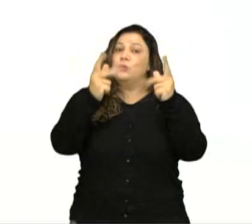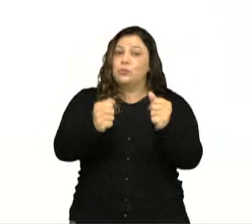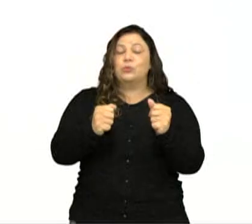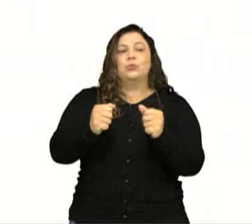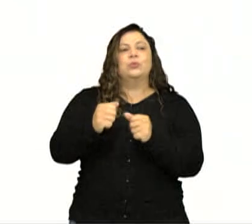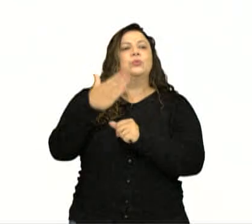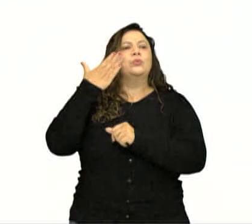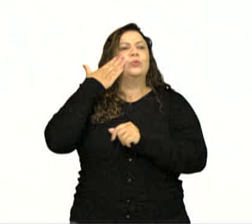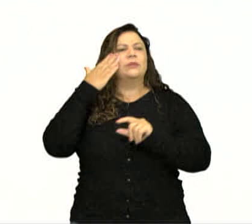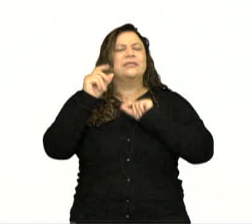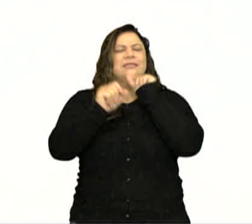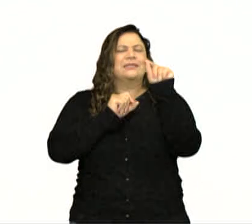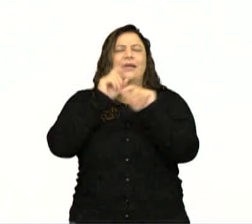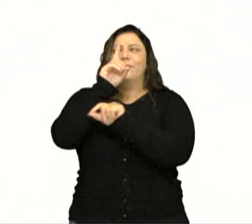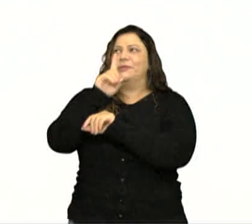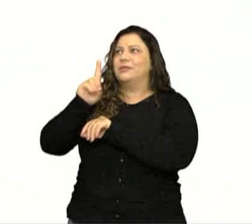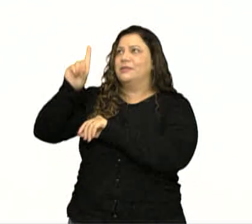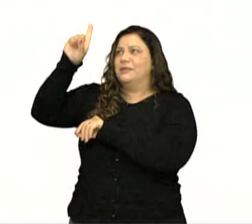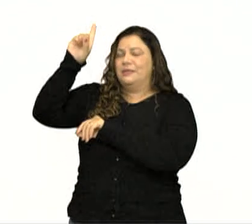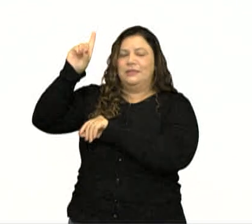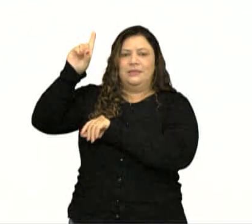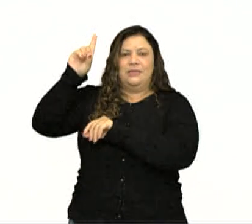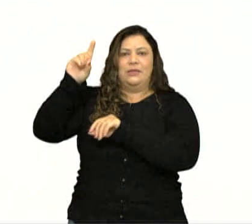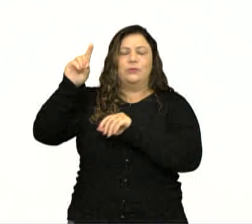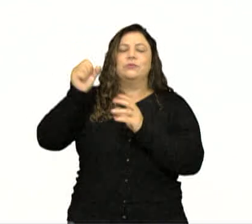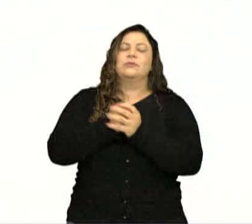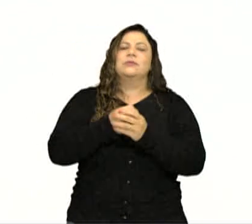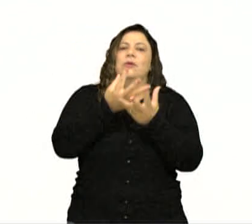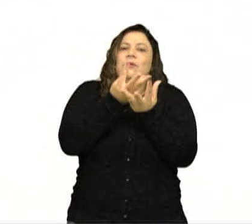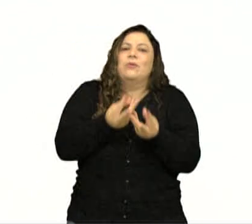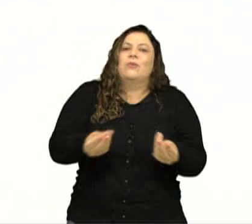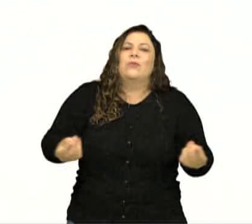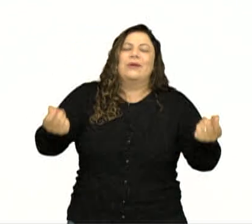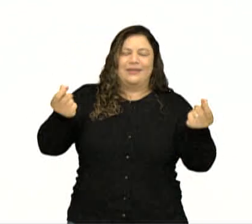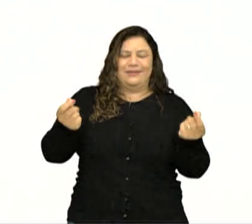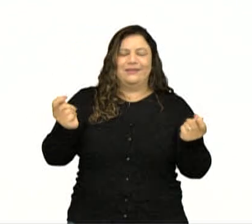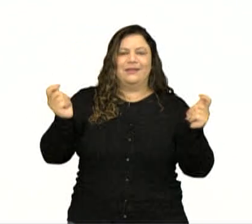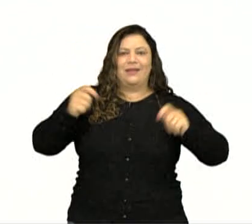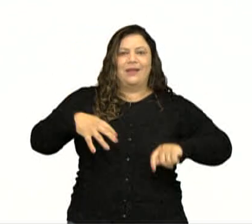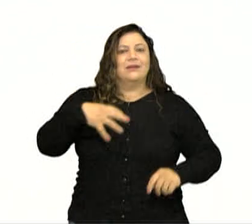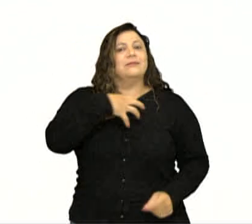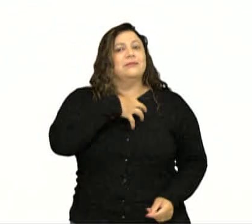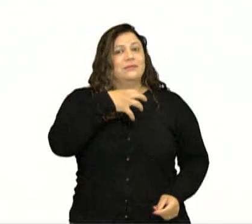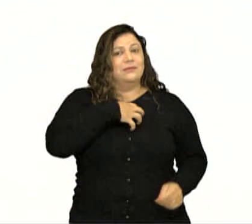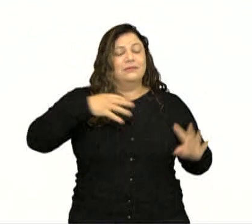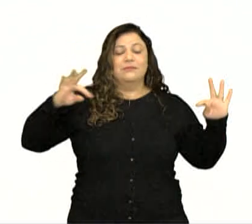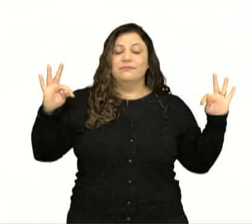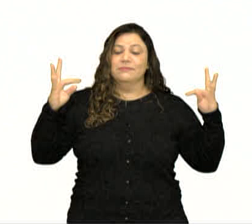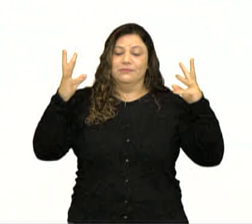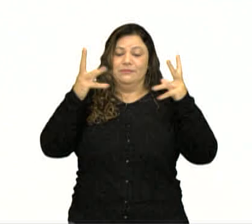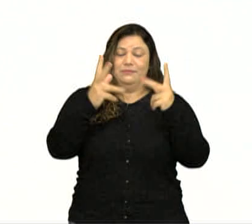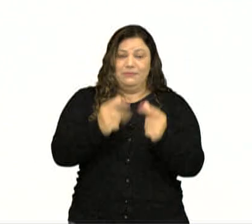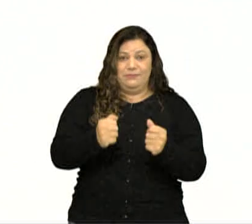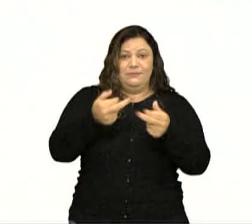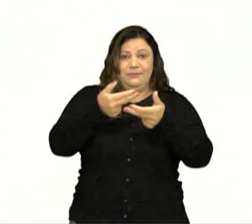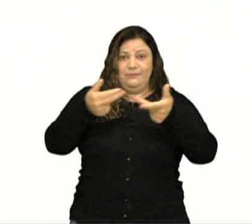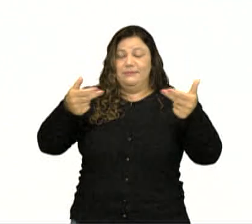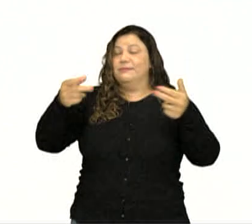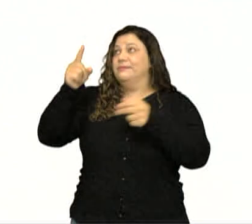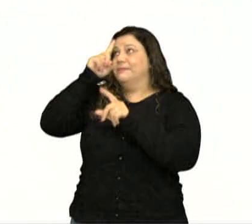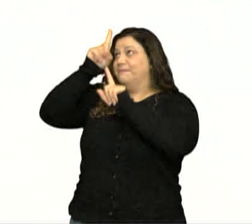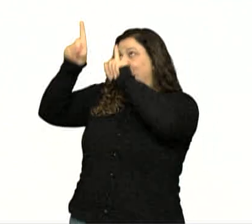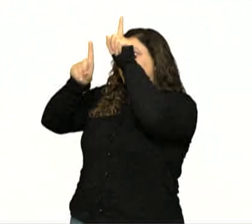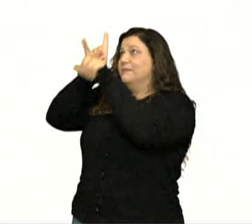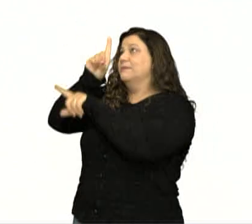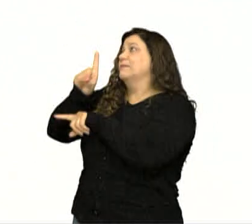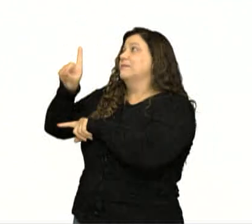são atributos e modos, né? Então, todas as coisas que fazem parte dessa ideia de